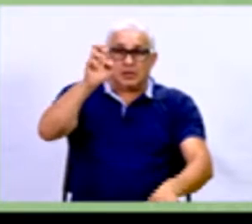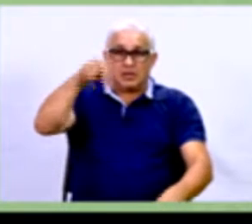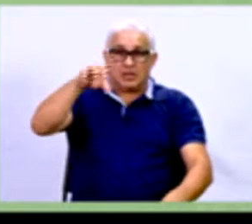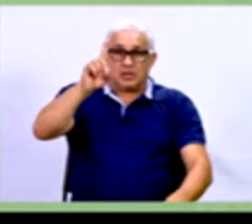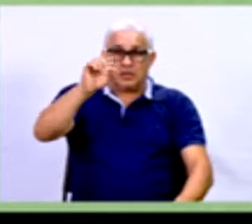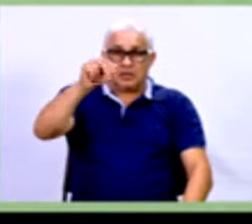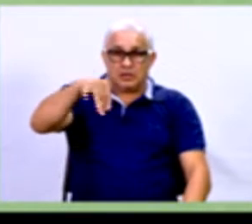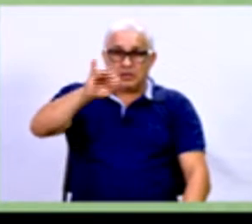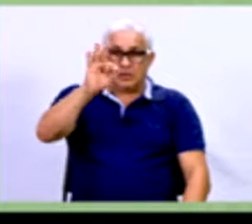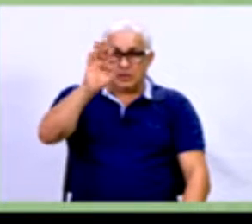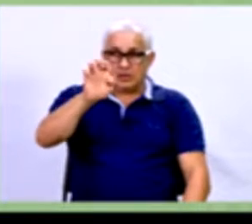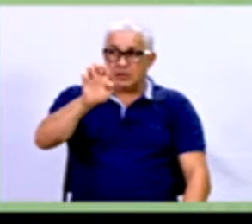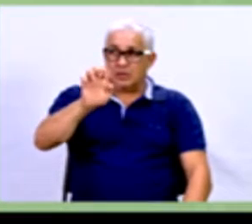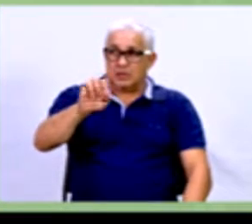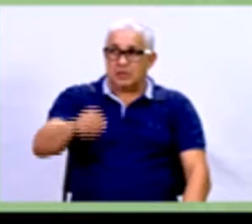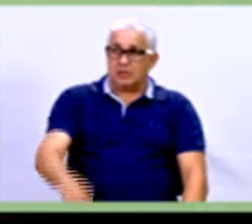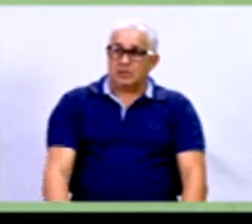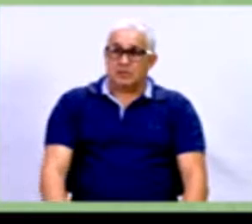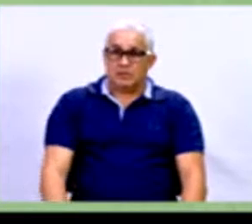tendinossinovite, enfim.